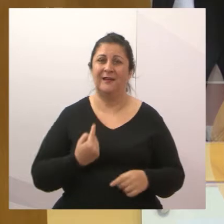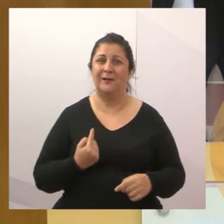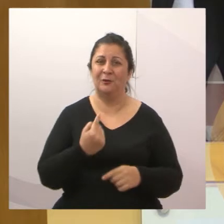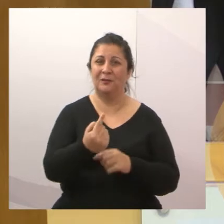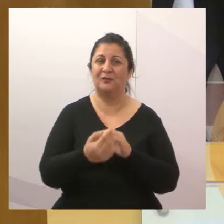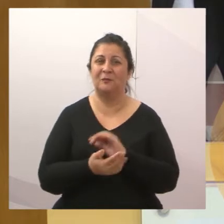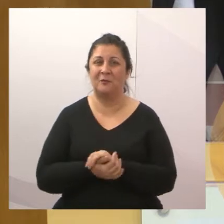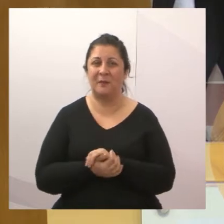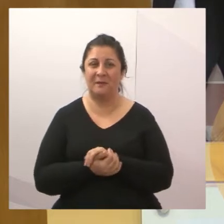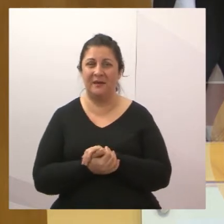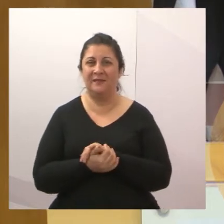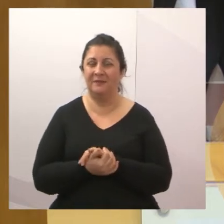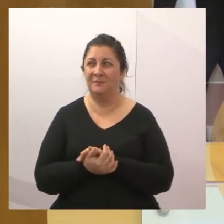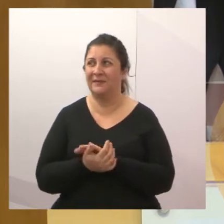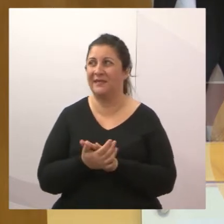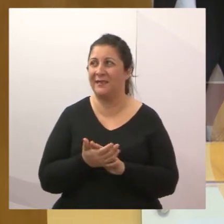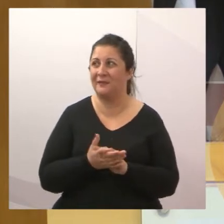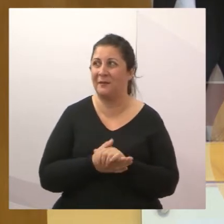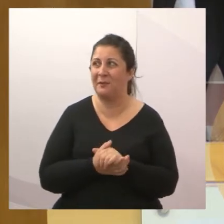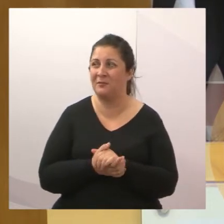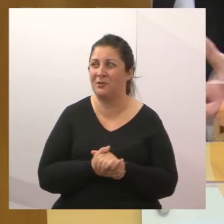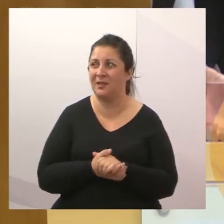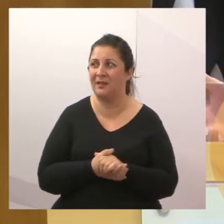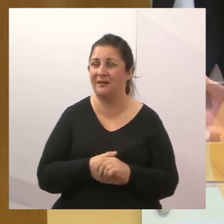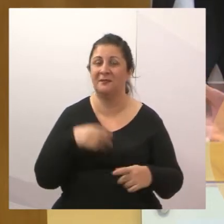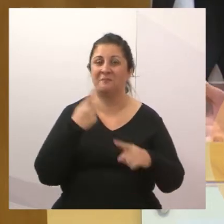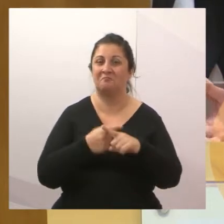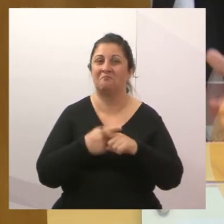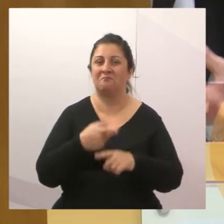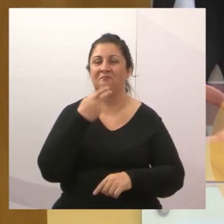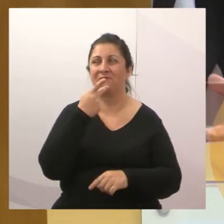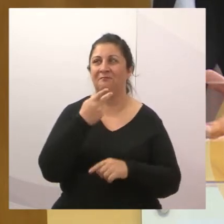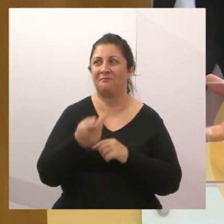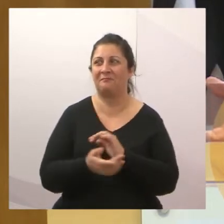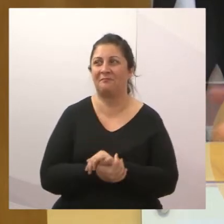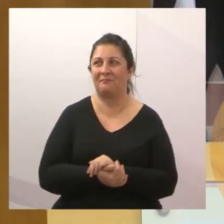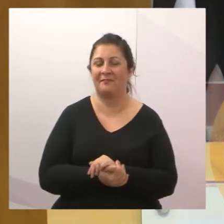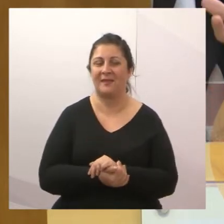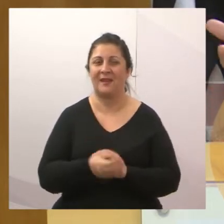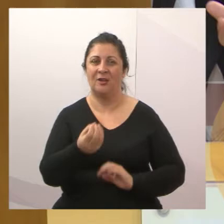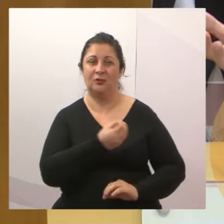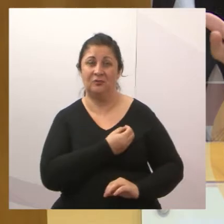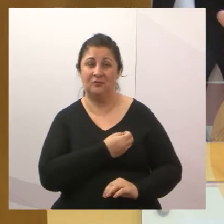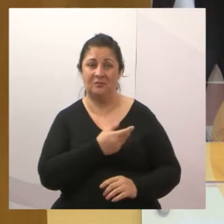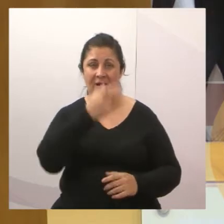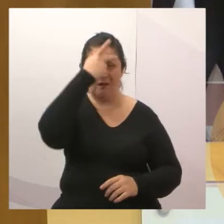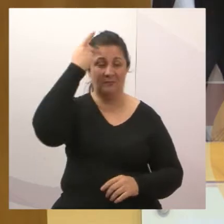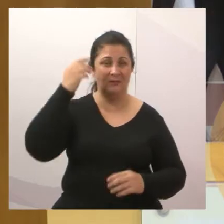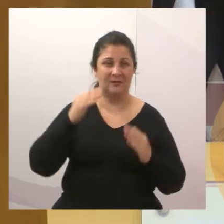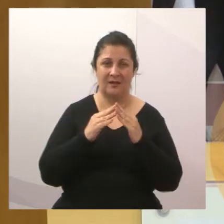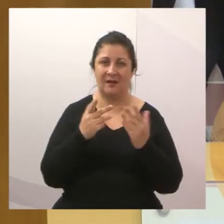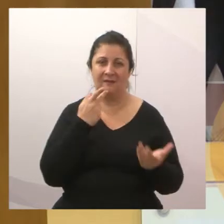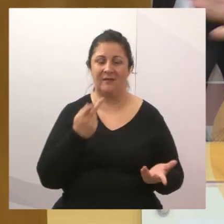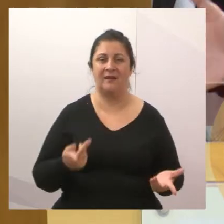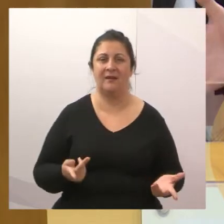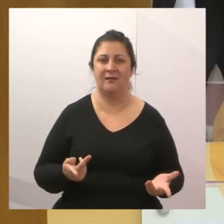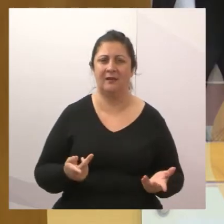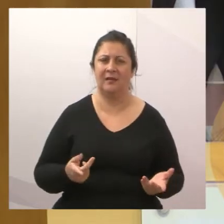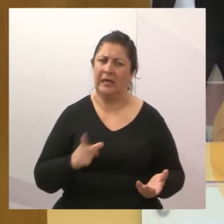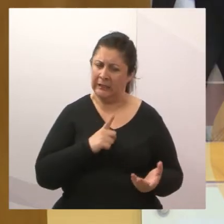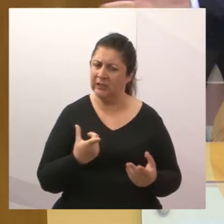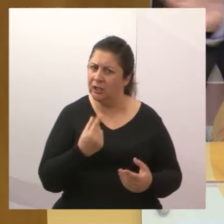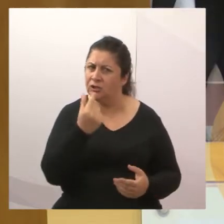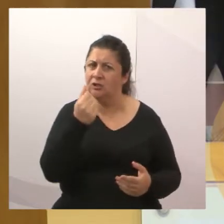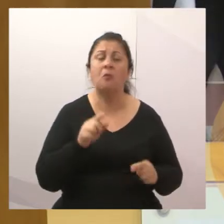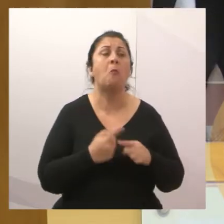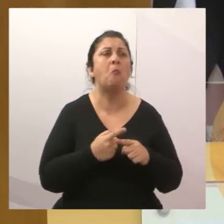assuntos concretos do dia a dia, porque eu falo aqui de números e as pessoas em casa falam: olha, tem tanto para investir,